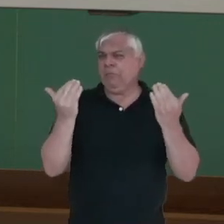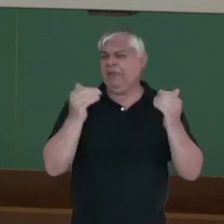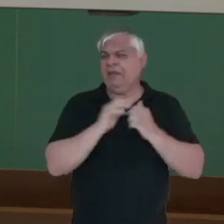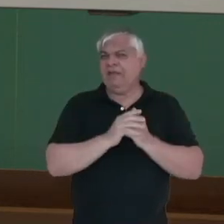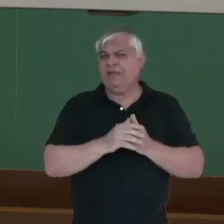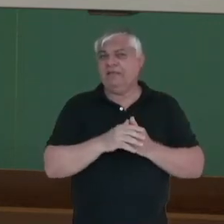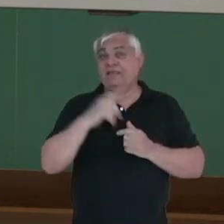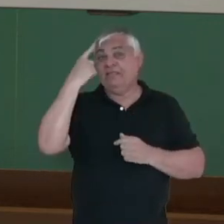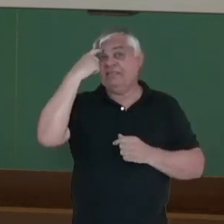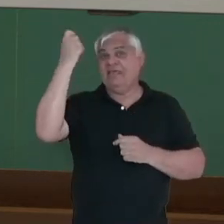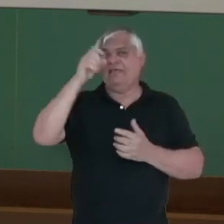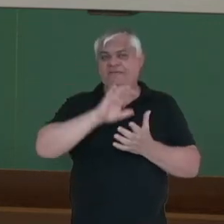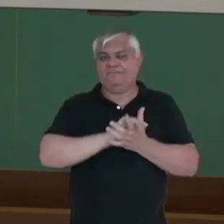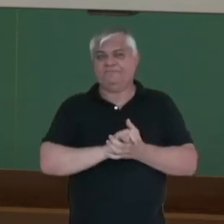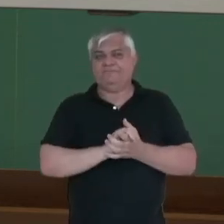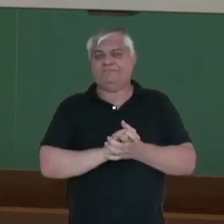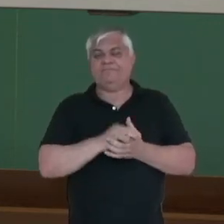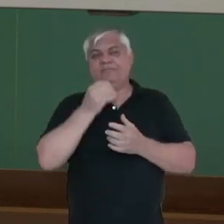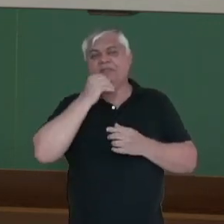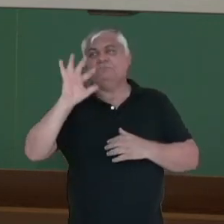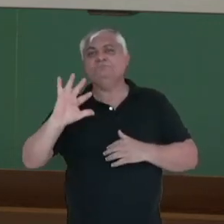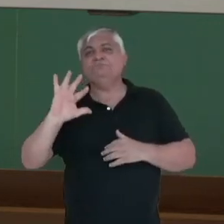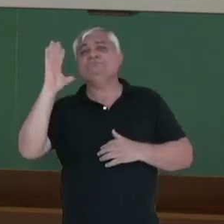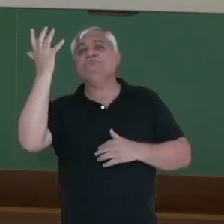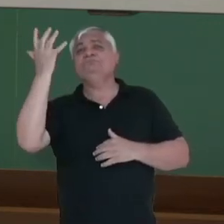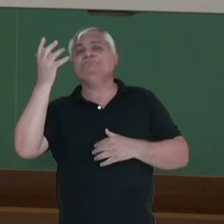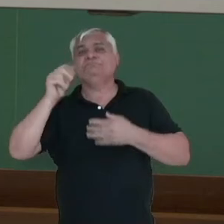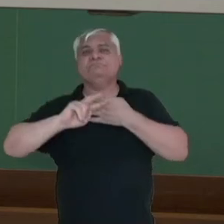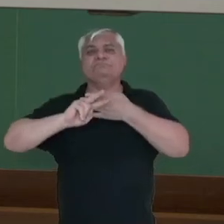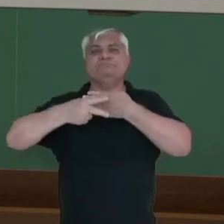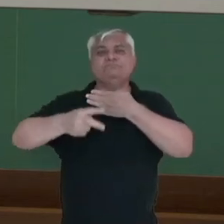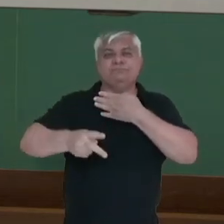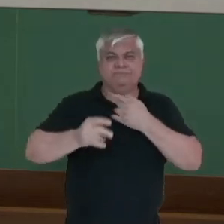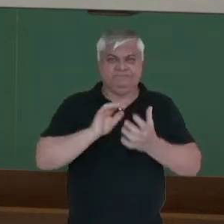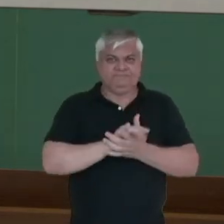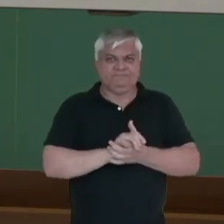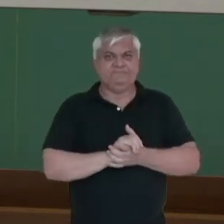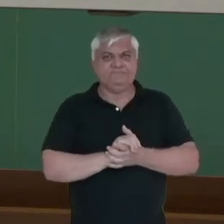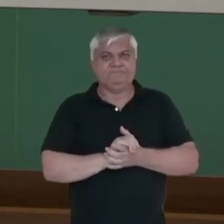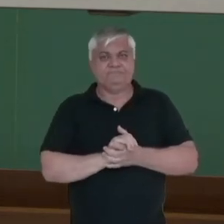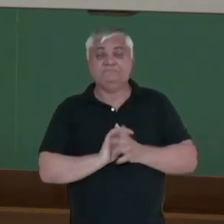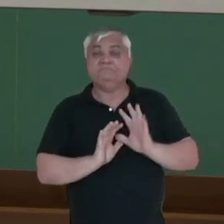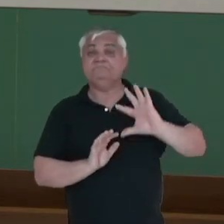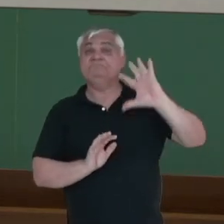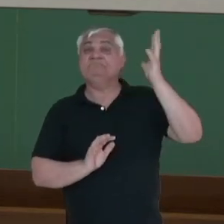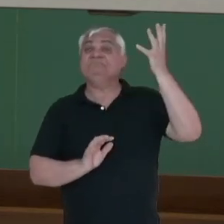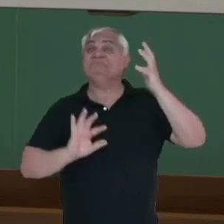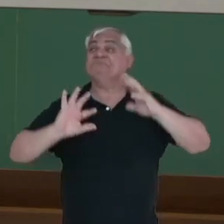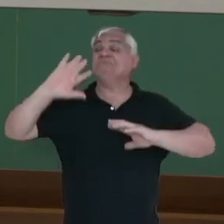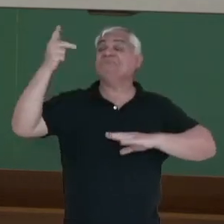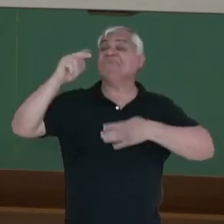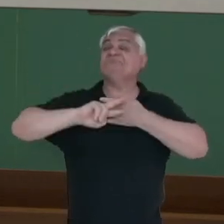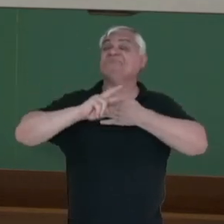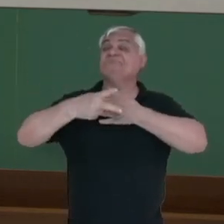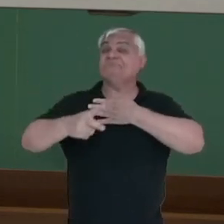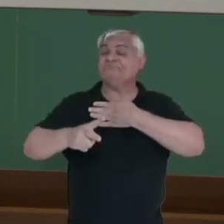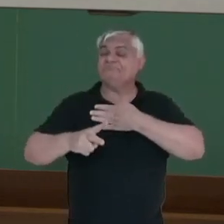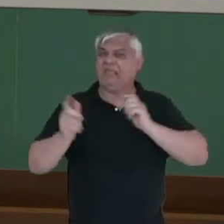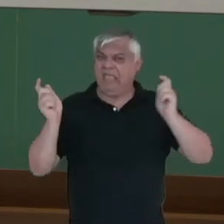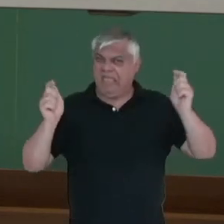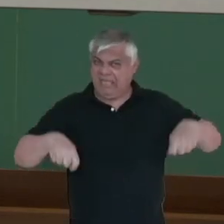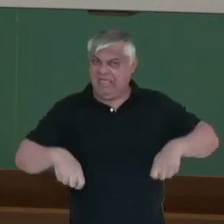Por exemplo, o princípio de causalidade, relação entre causa e efeito. De determinada causa, segue-se